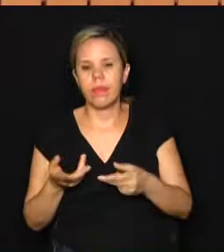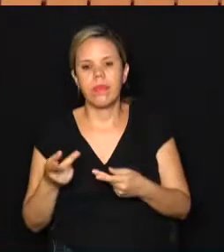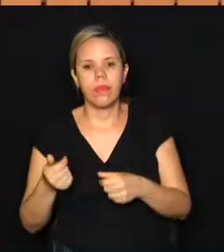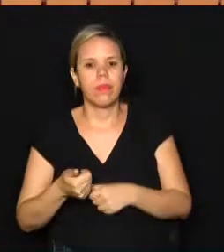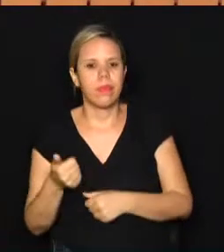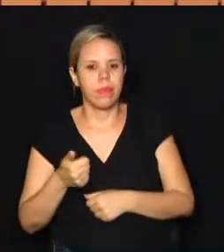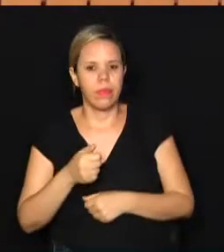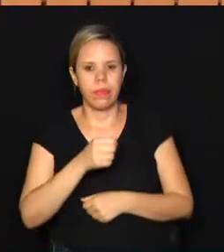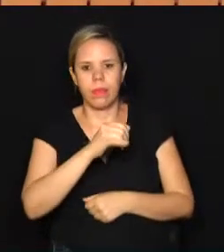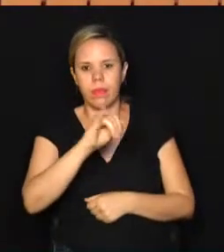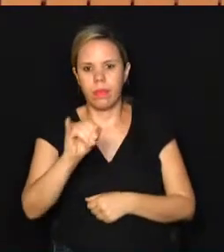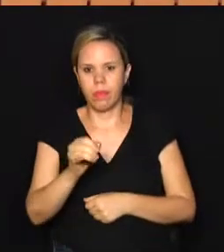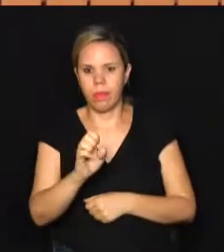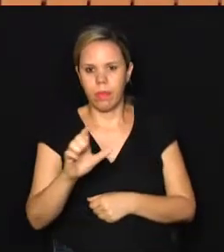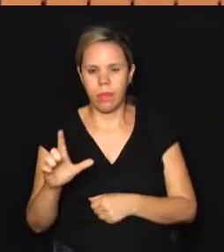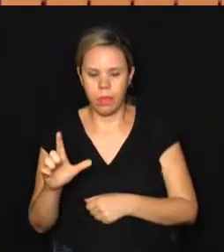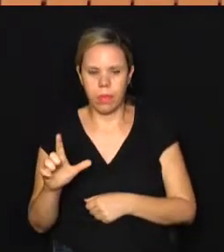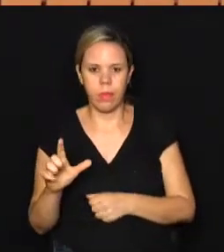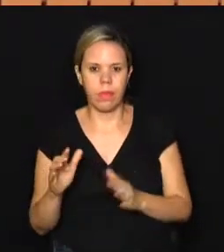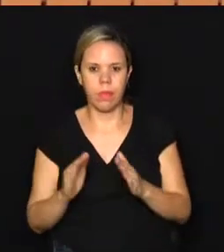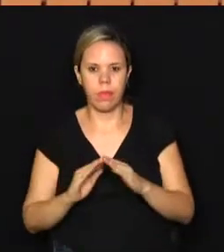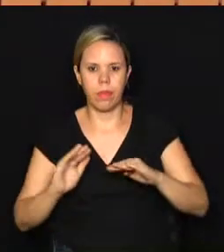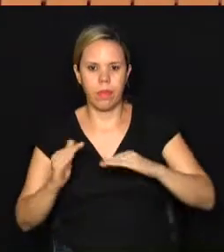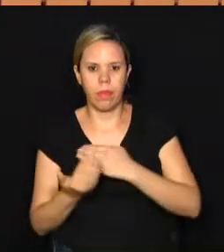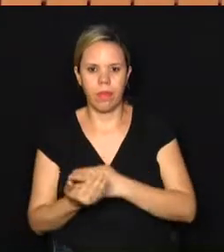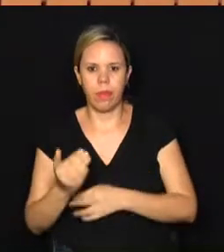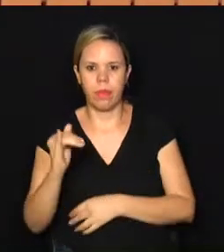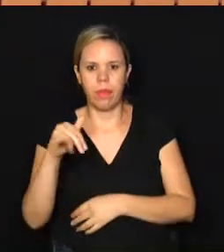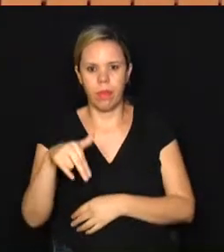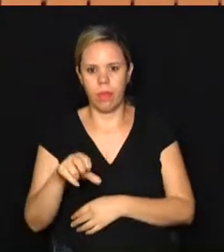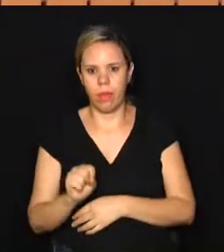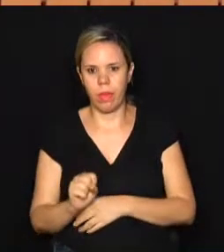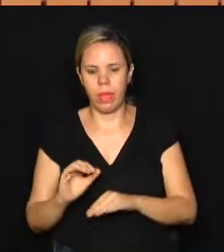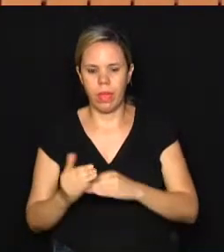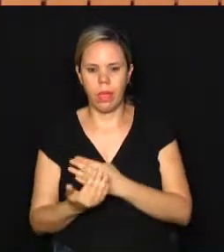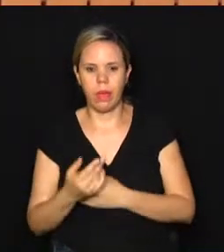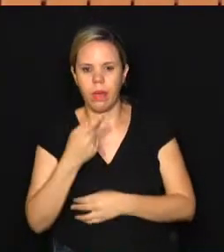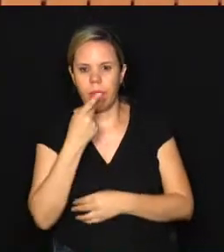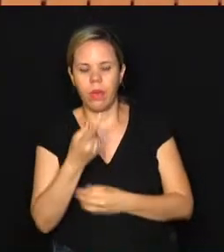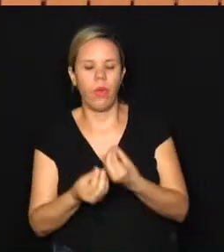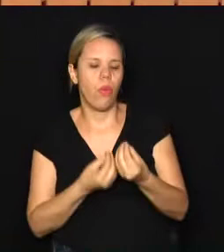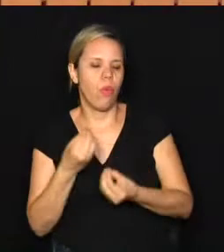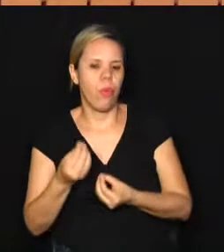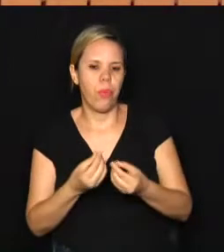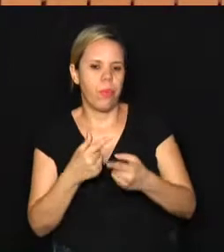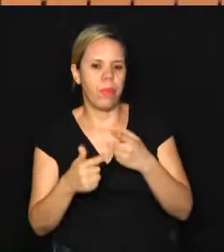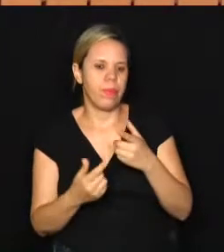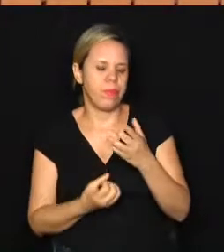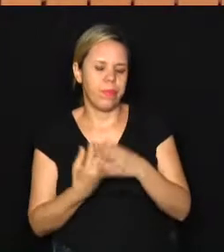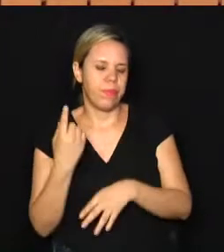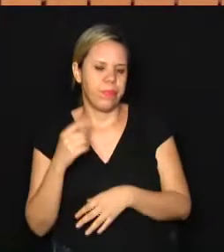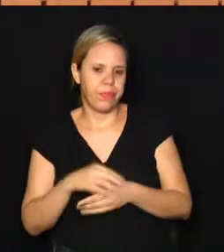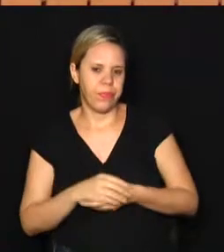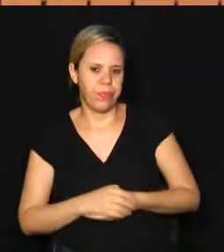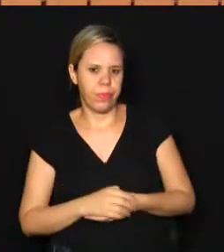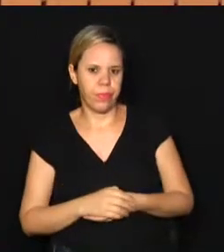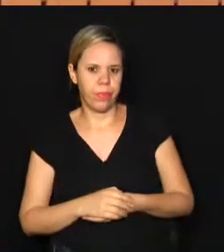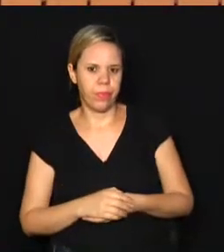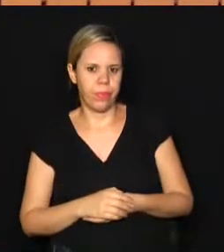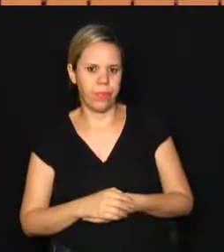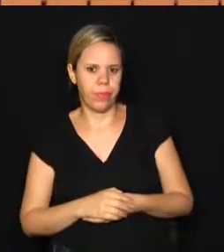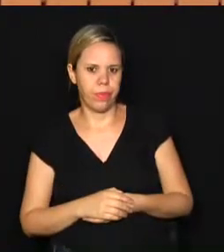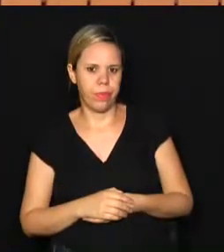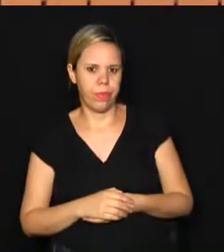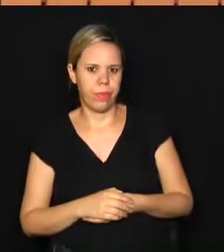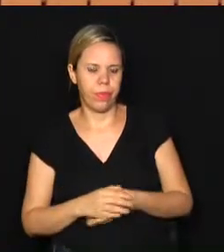o Joel Inocêncio, que é morador do bairro Santa Inês, para falar um pouquinho como é que está a situação e conversar com a gente, dar o